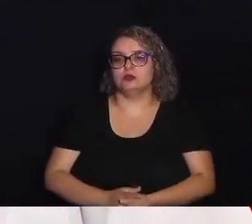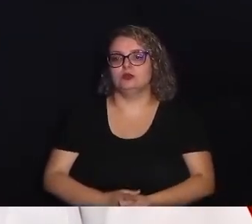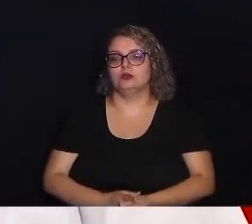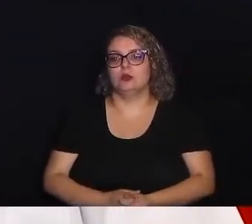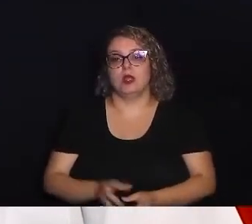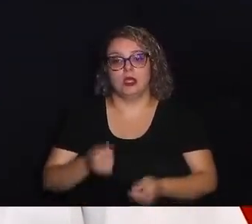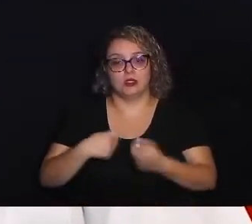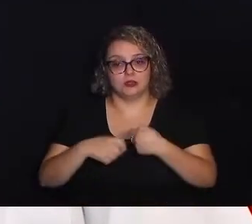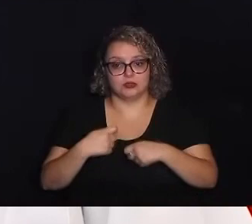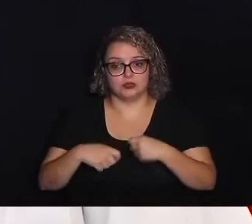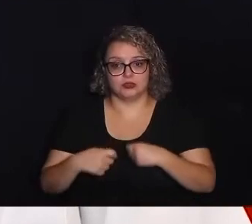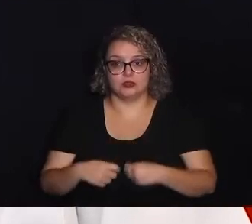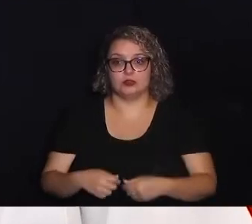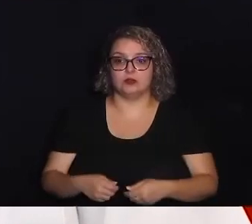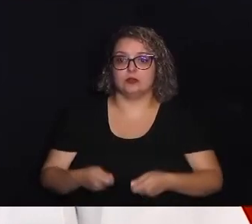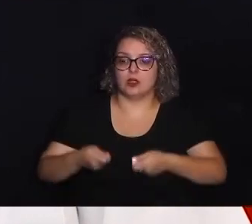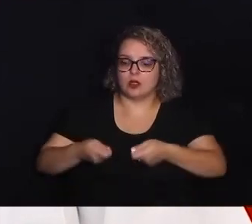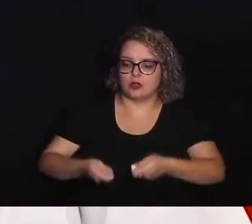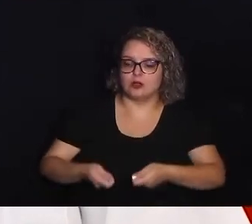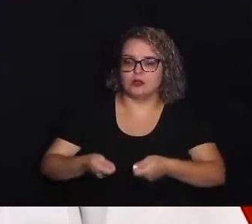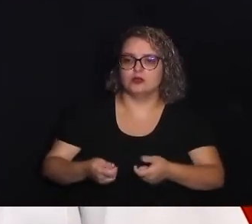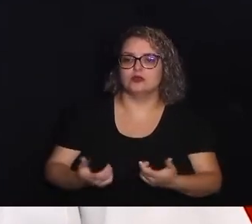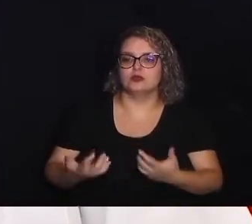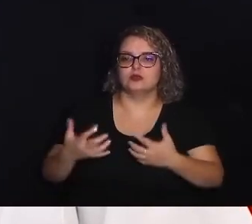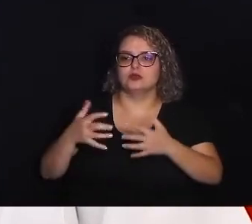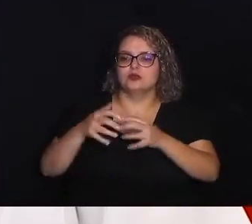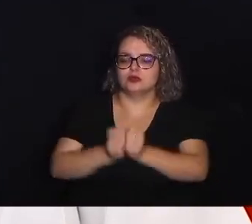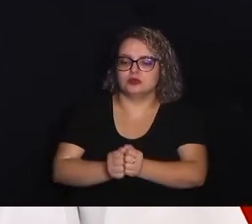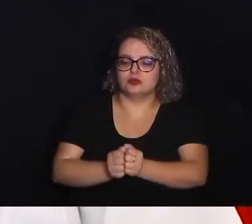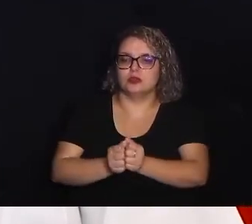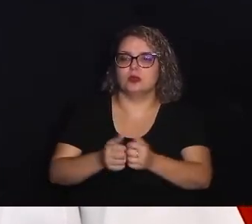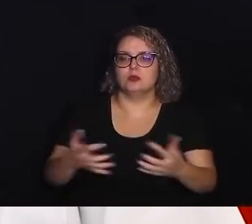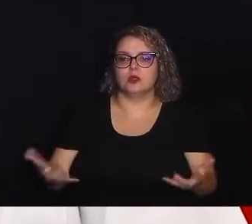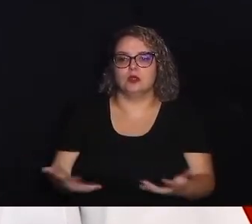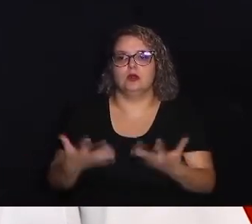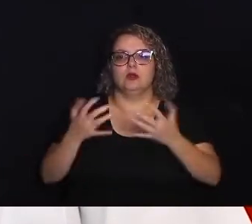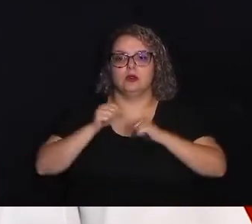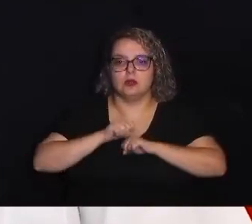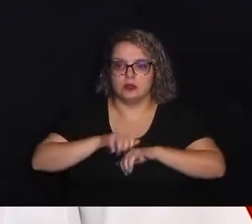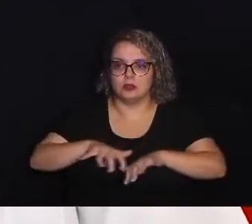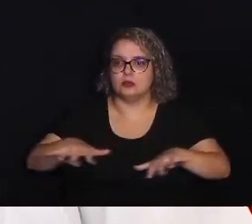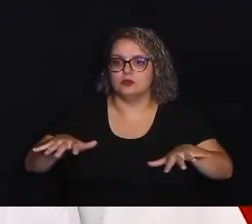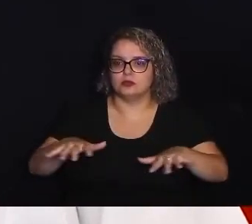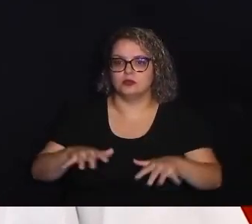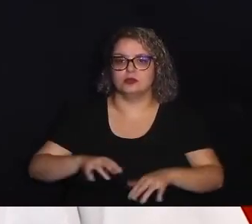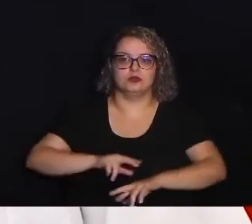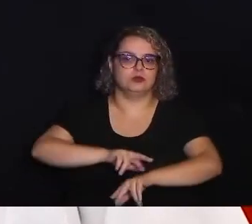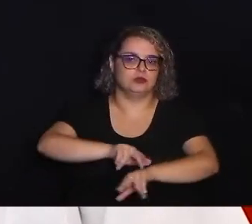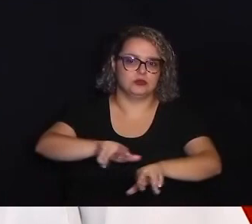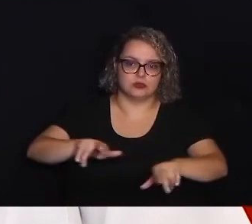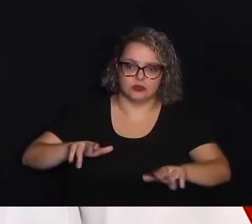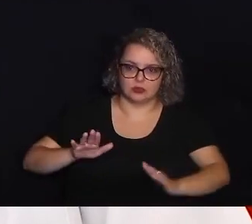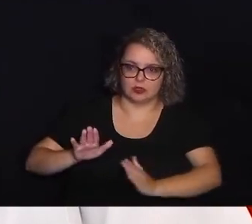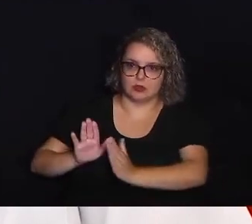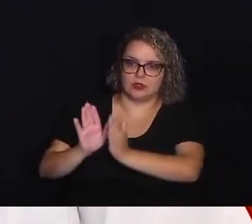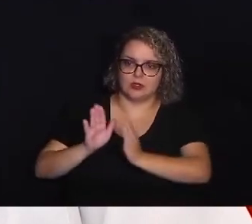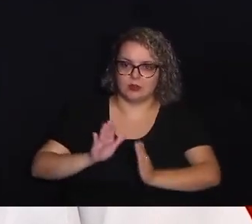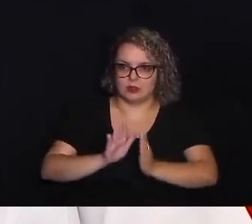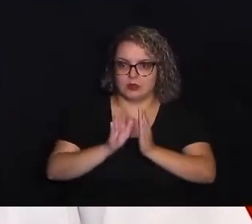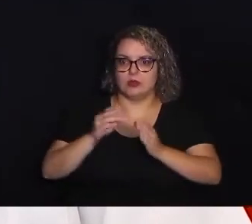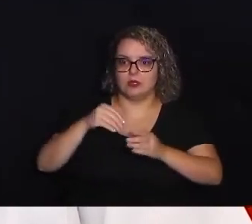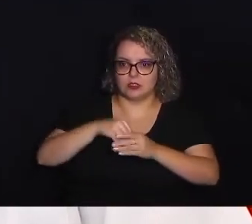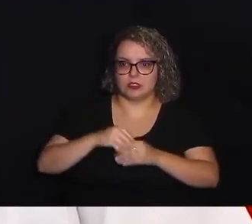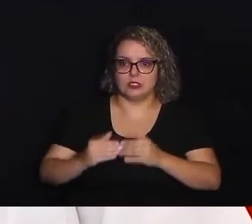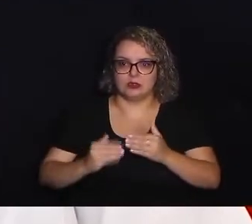unidade eh eh administrativa para congregar para ser a propulsora né de